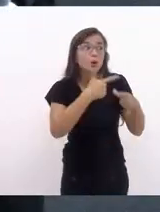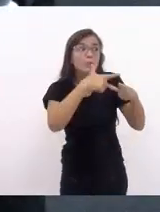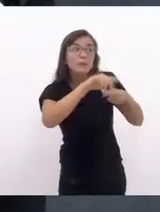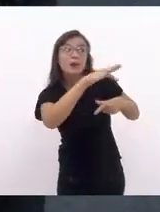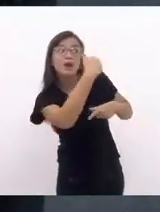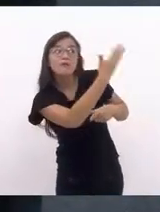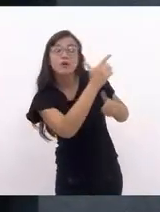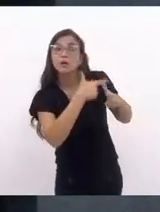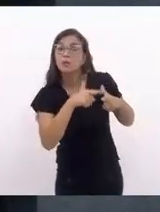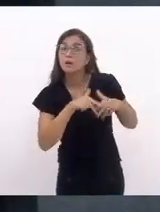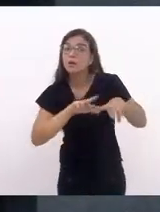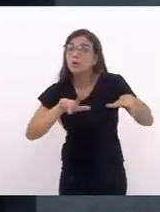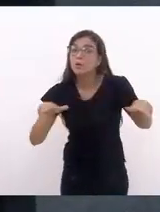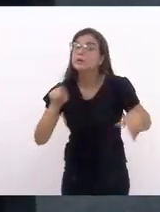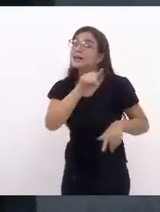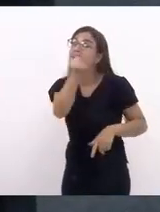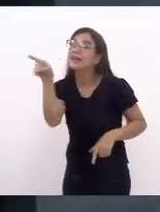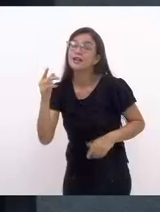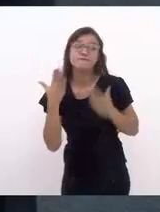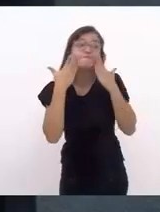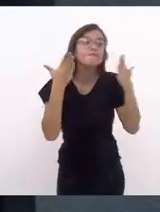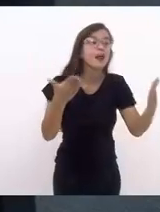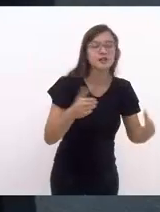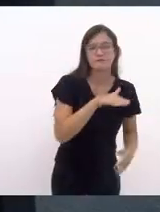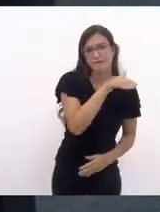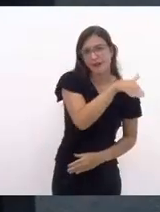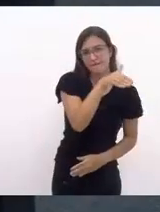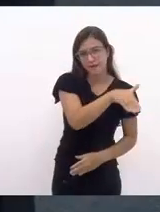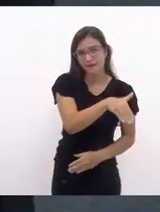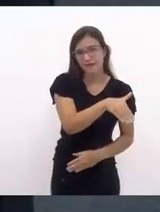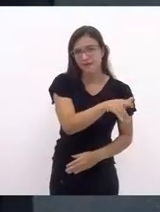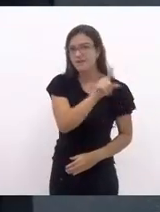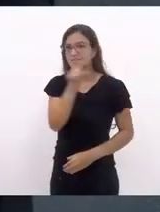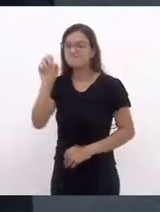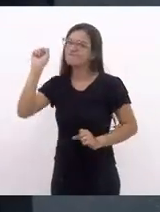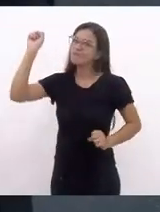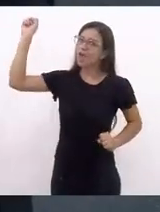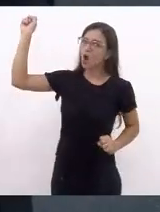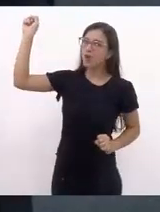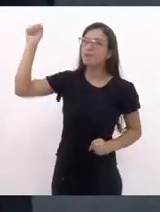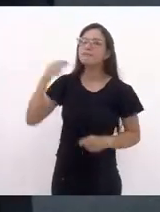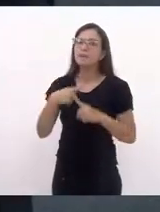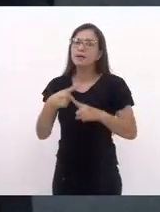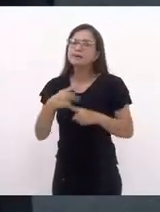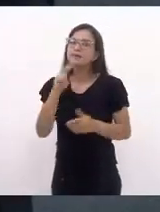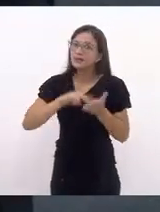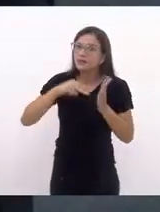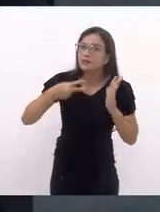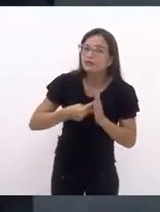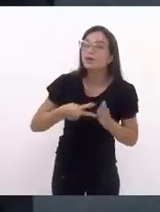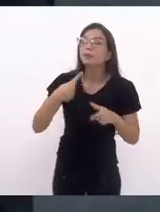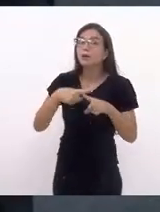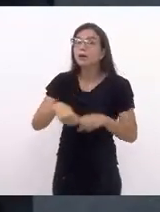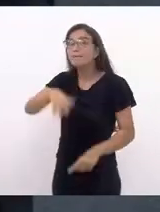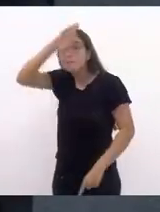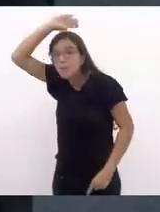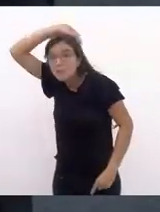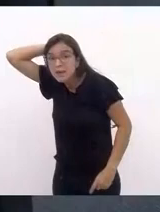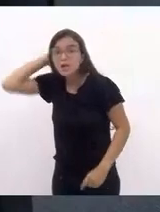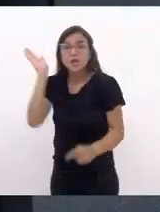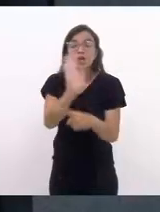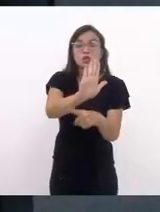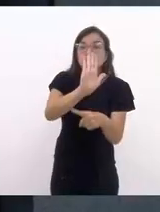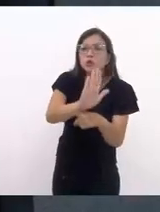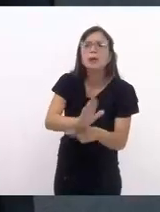policiais militares que são os nossos heróis os Bombeiros Militares do Estado do Rio de